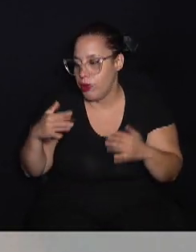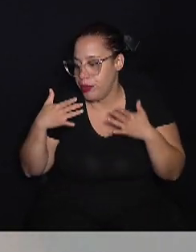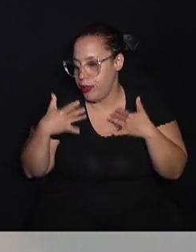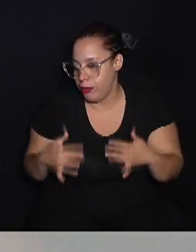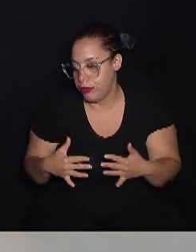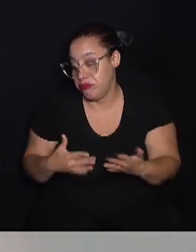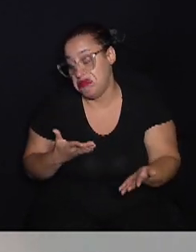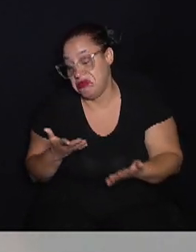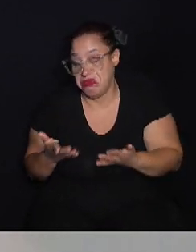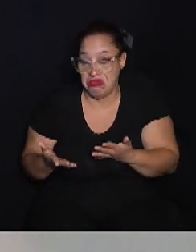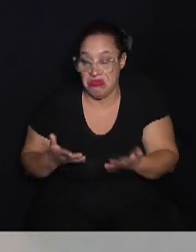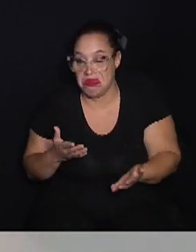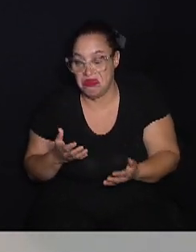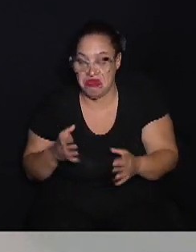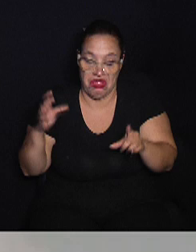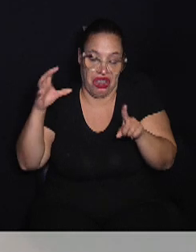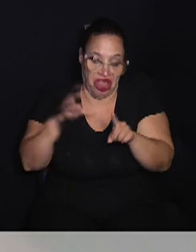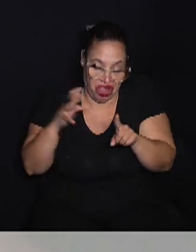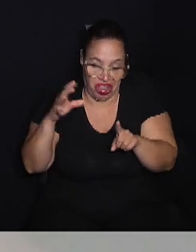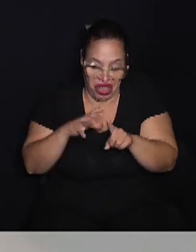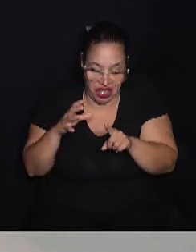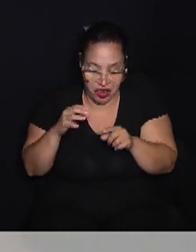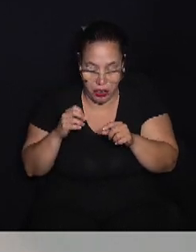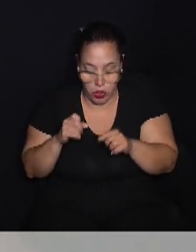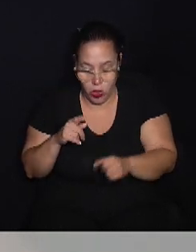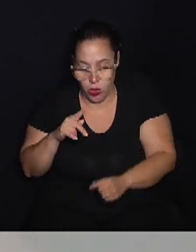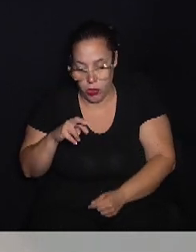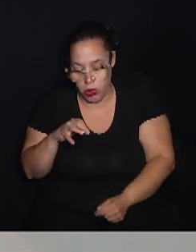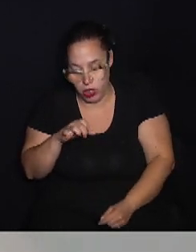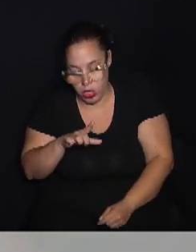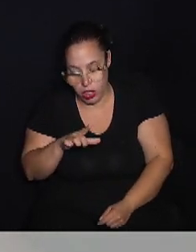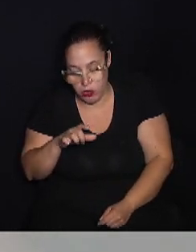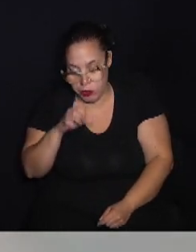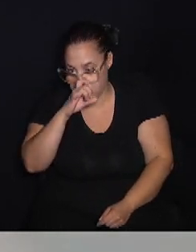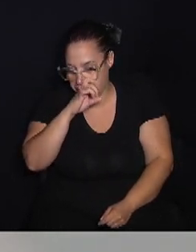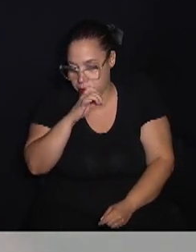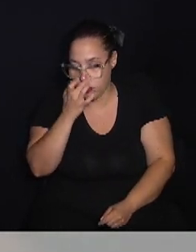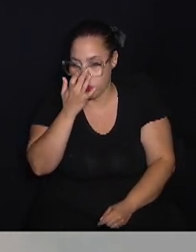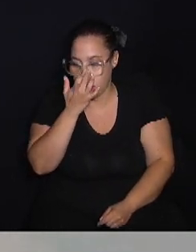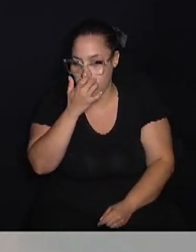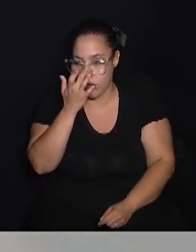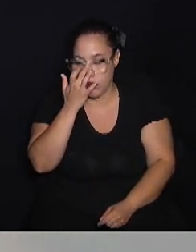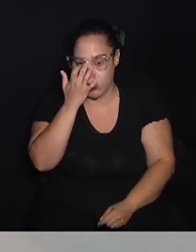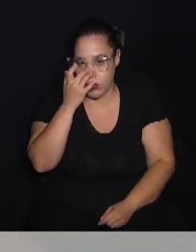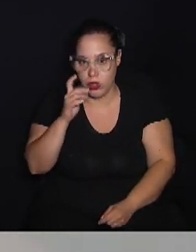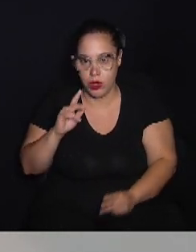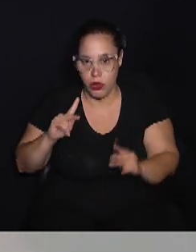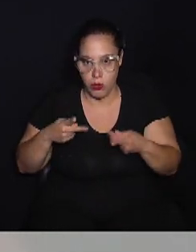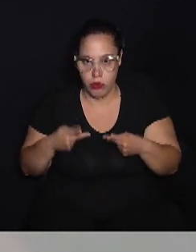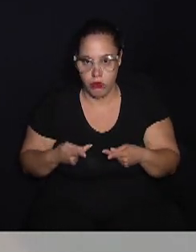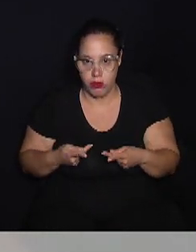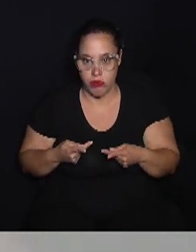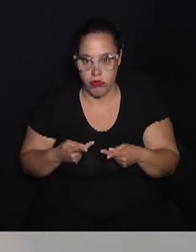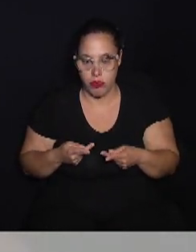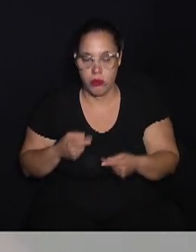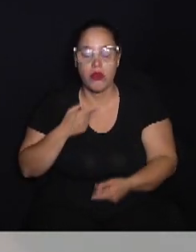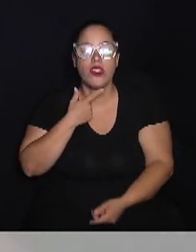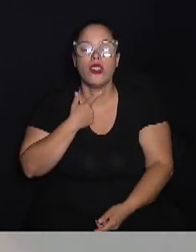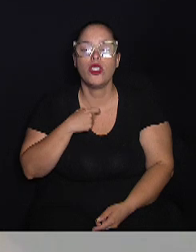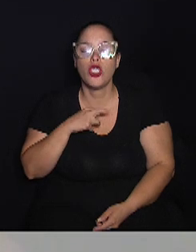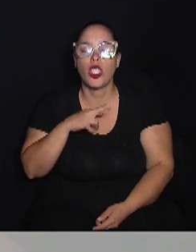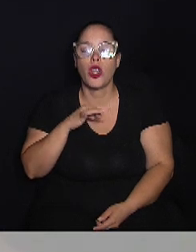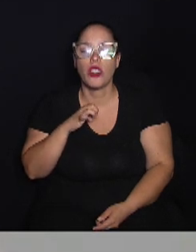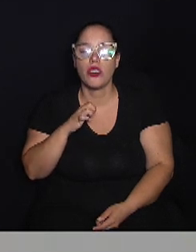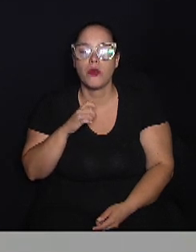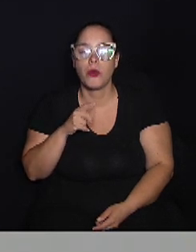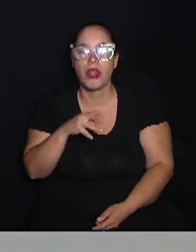decorrentes aí tem uma influência muito grande de produção hormonal e a gente fala que hormônios são hormônios de tireoide hormônios